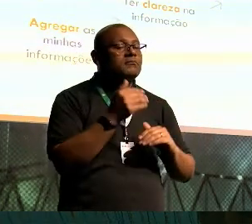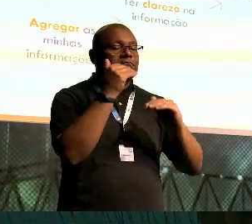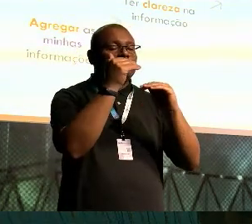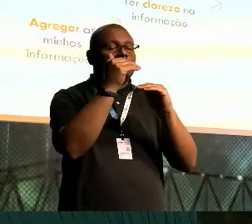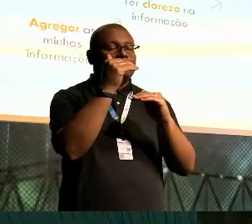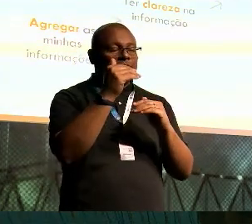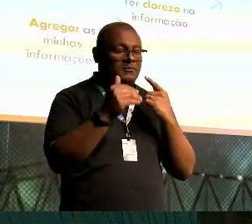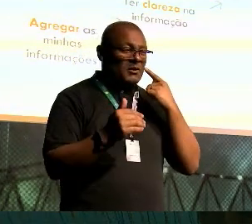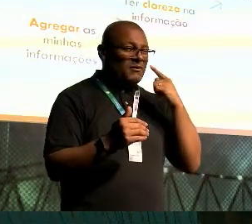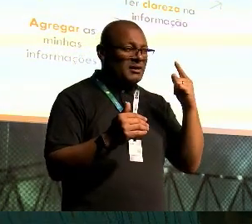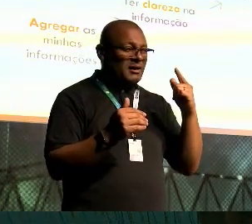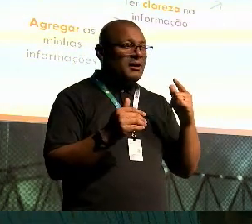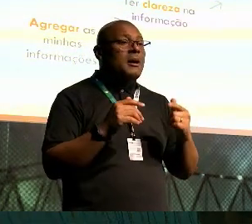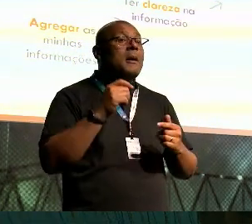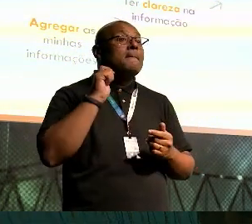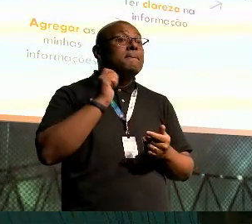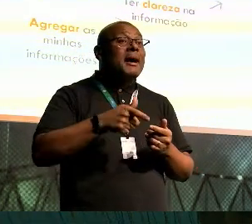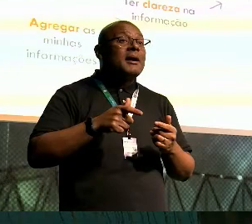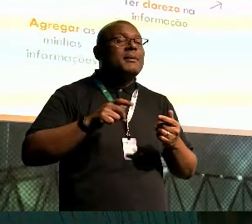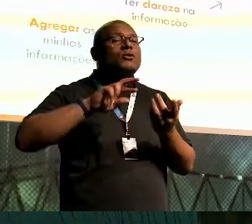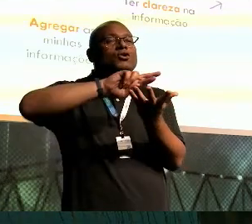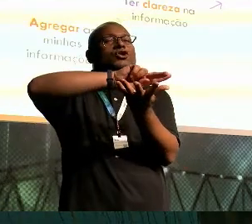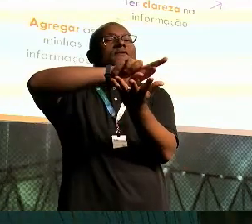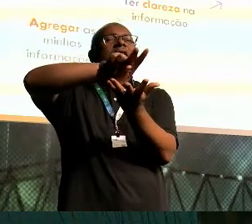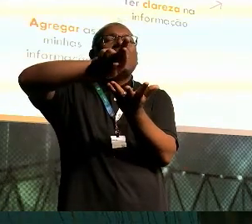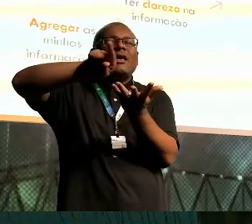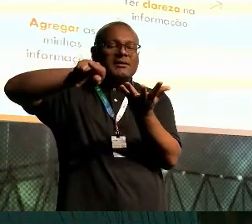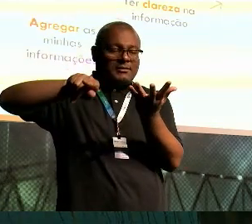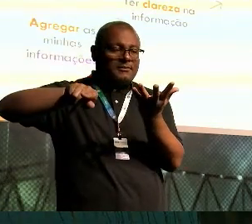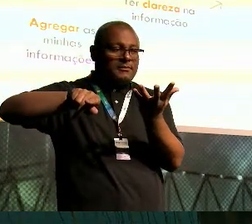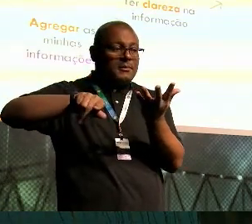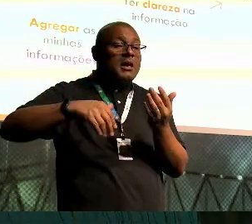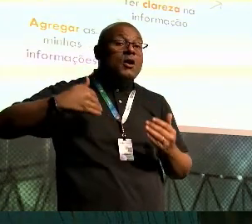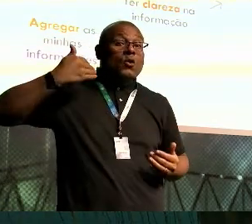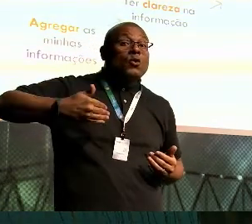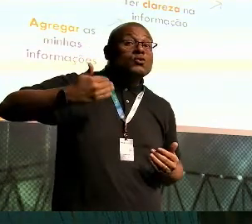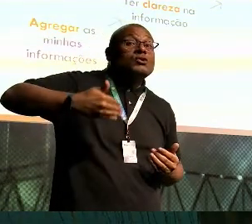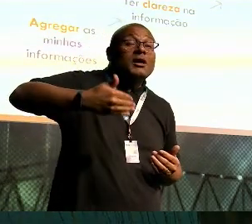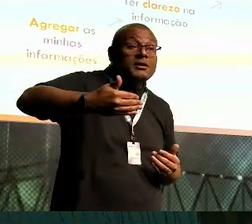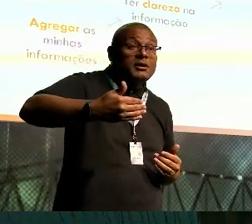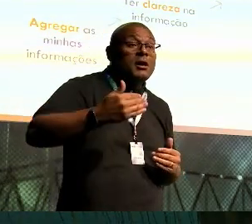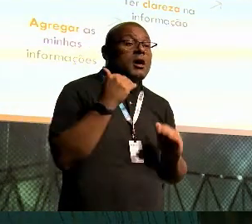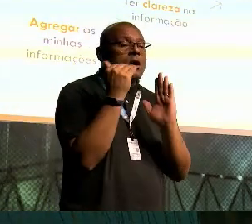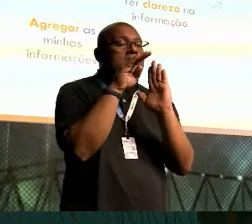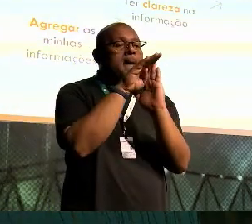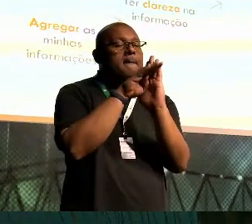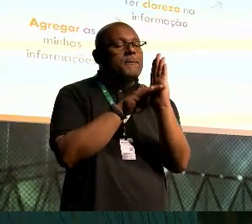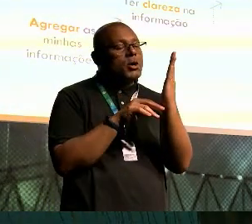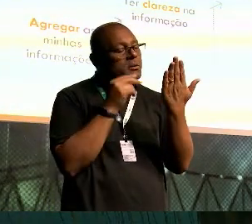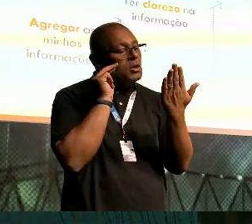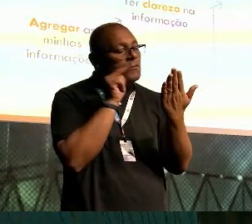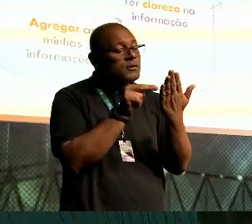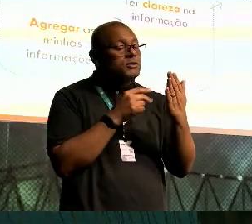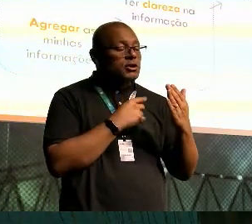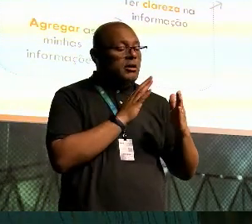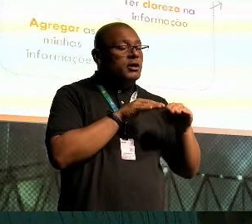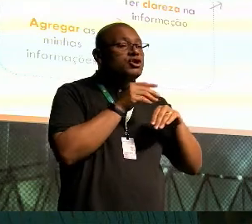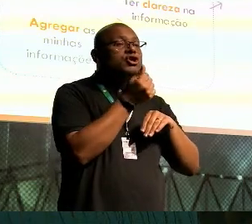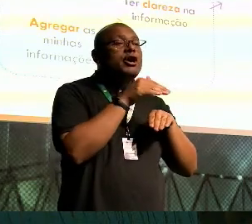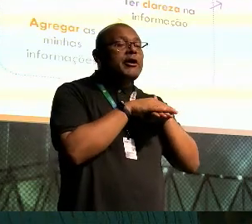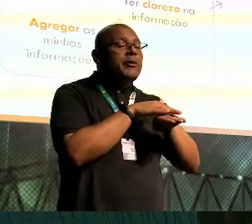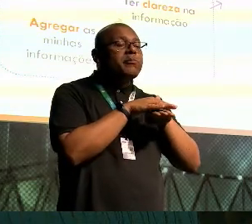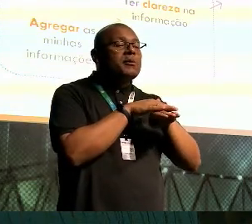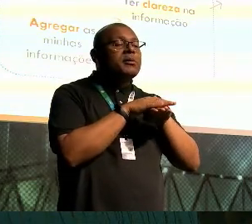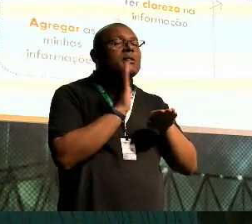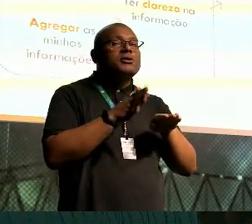que daqui a pouco a gente vai ter o pagamento variável, recorrente, eu consigo já programar essas transações.